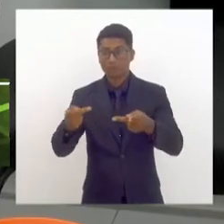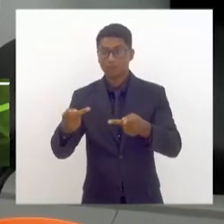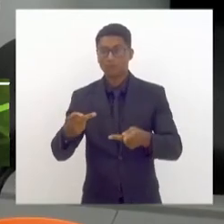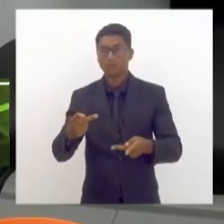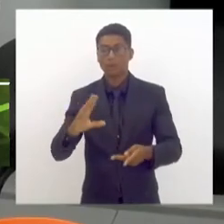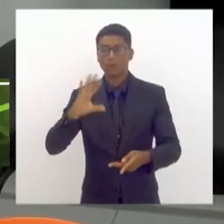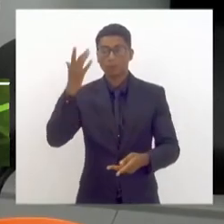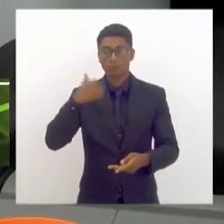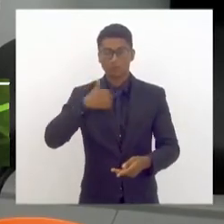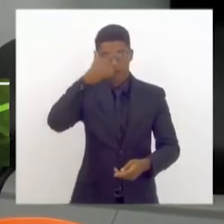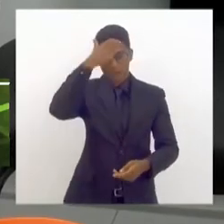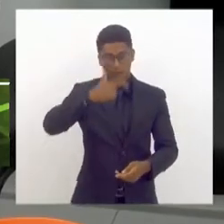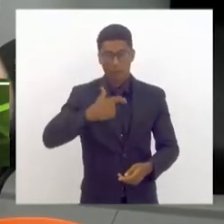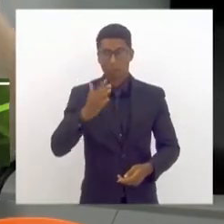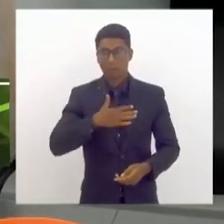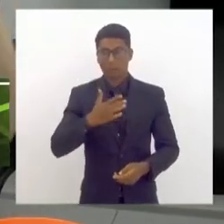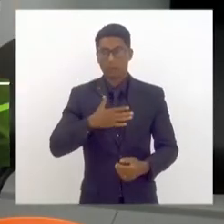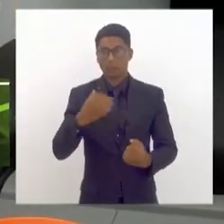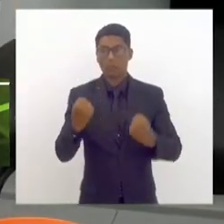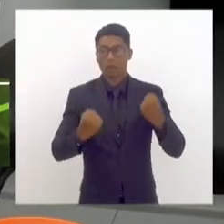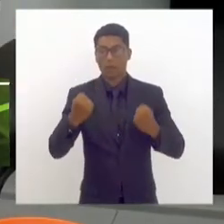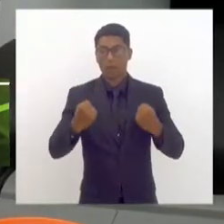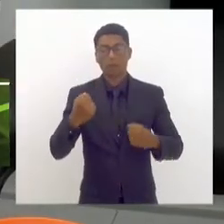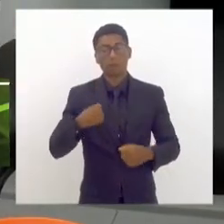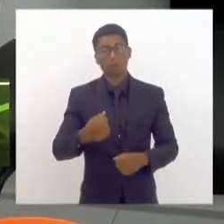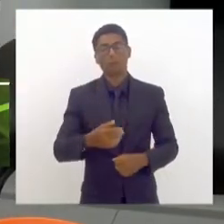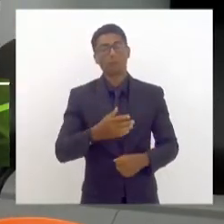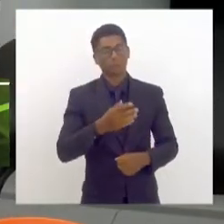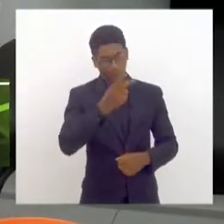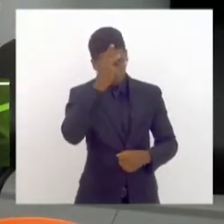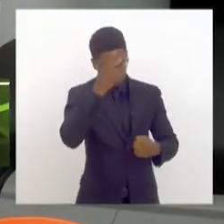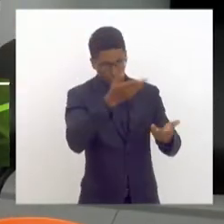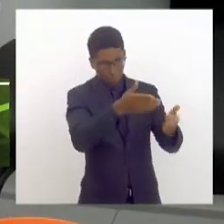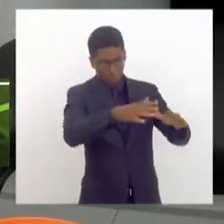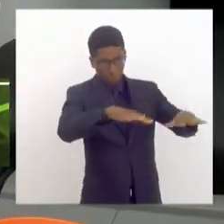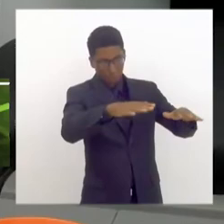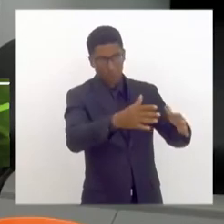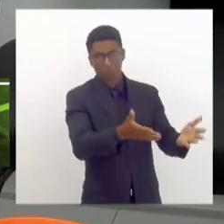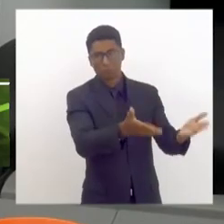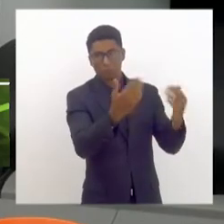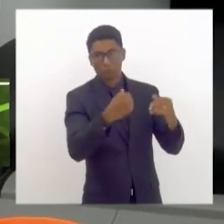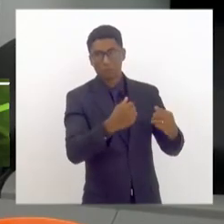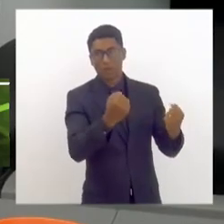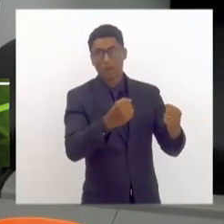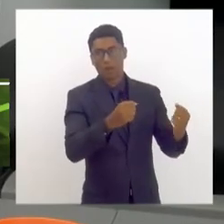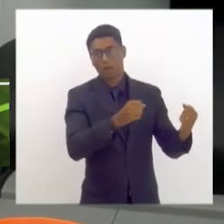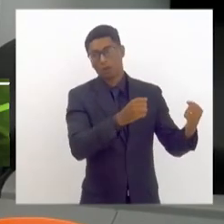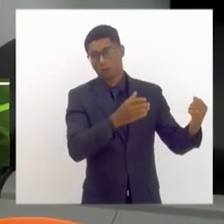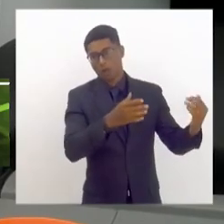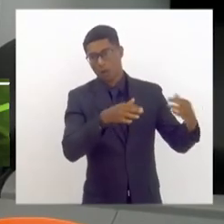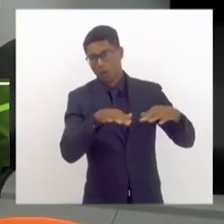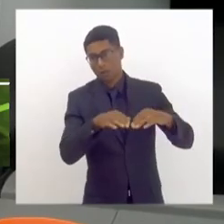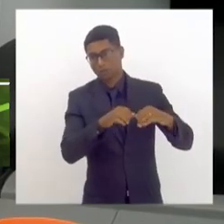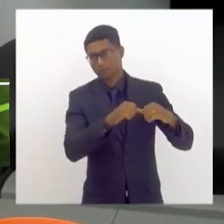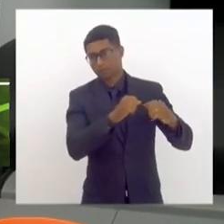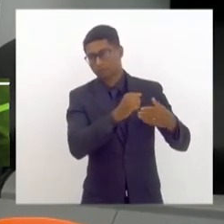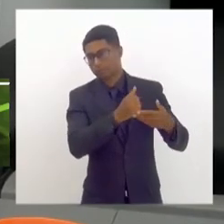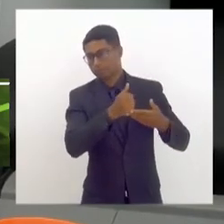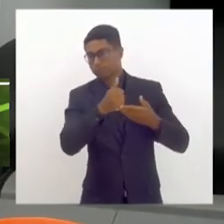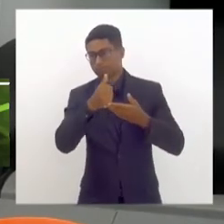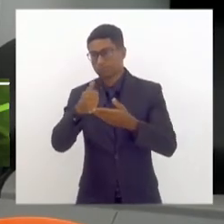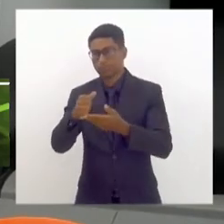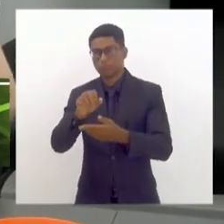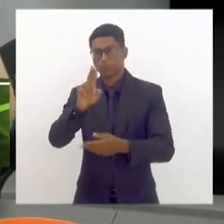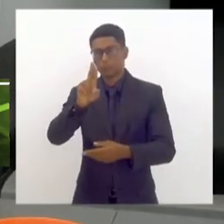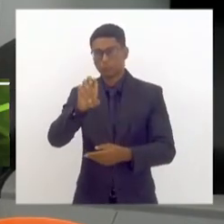ir com o meu carro, né, recolher o pessoal, encher o carro e ir para o ESO fazer visita técnica, que era absolutamente necessária para